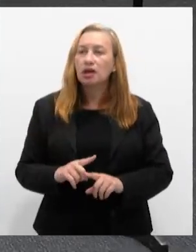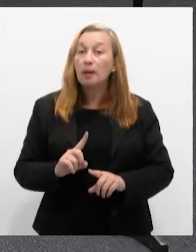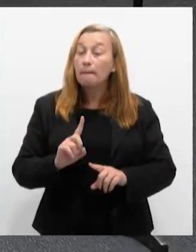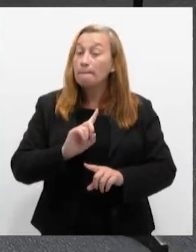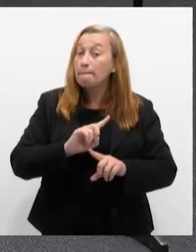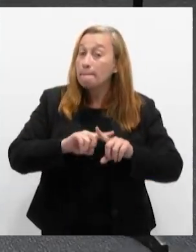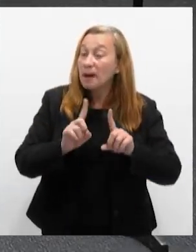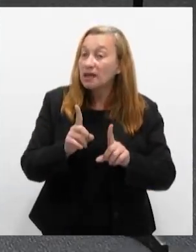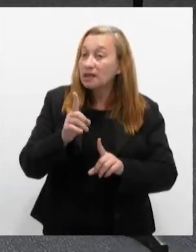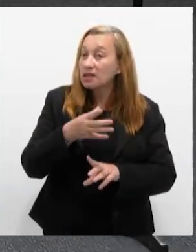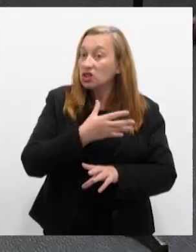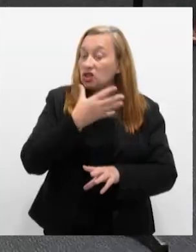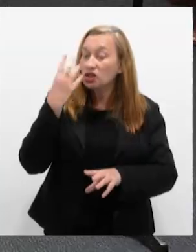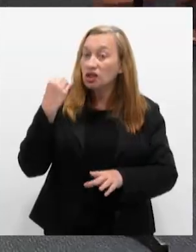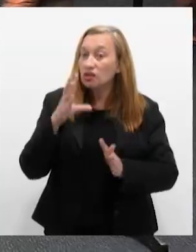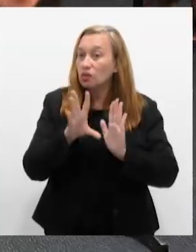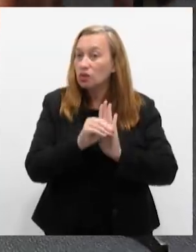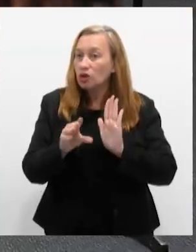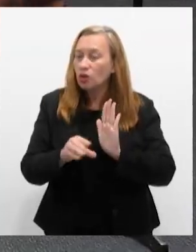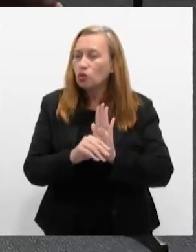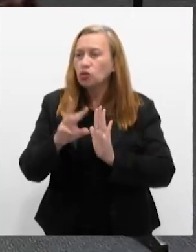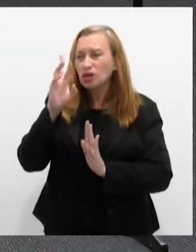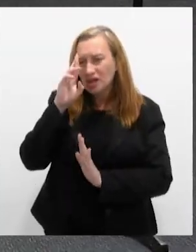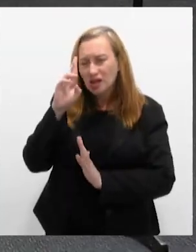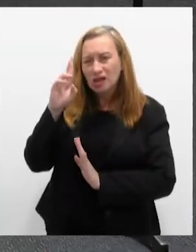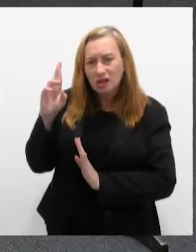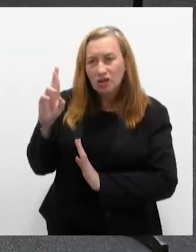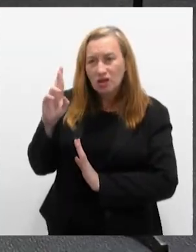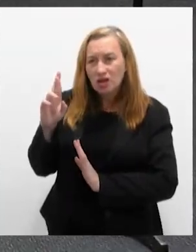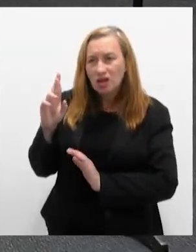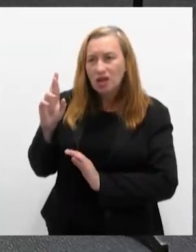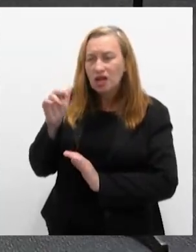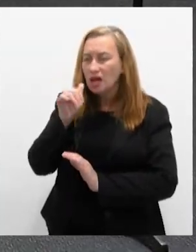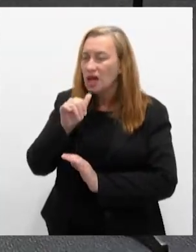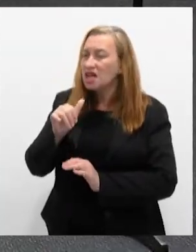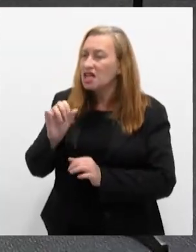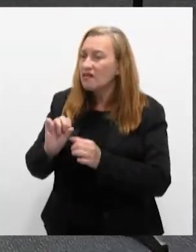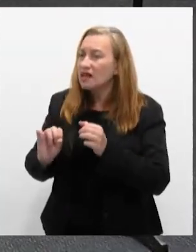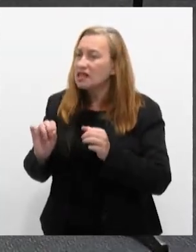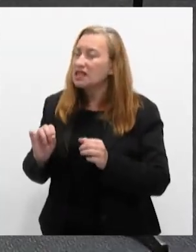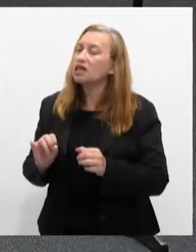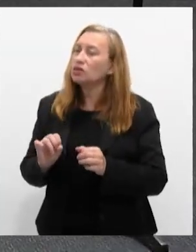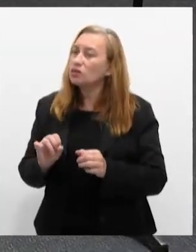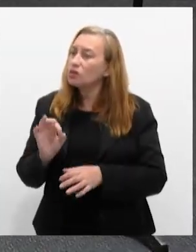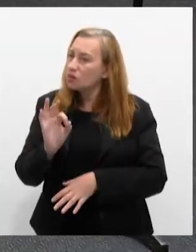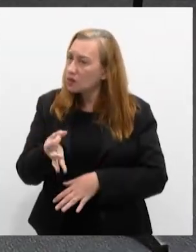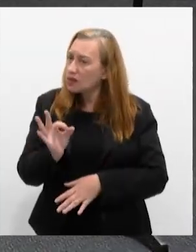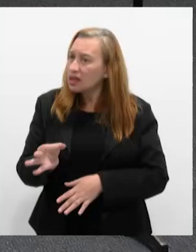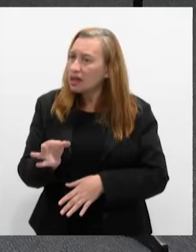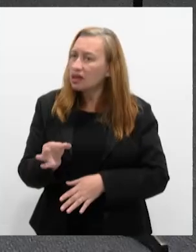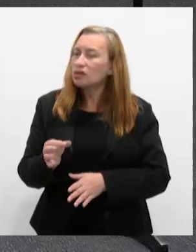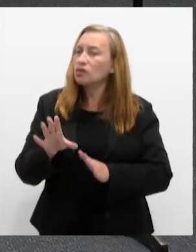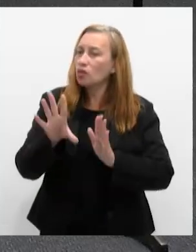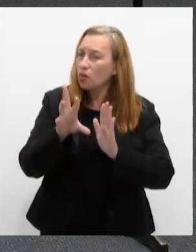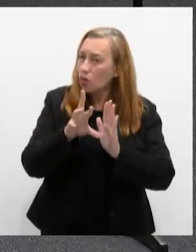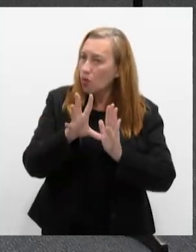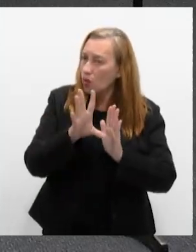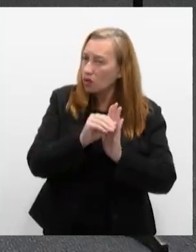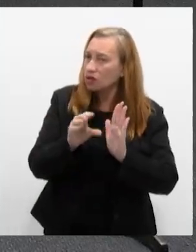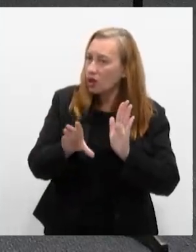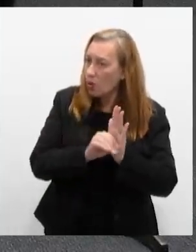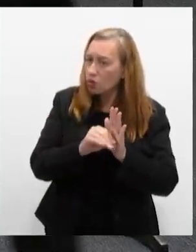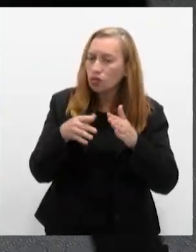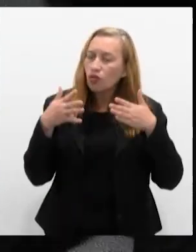indo dentro de uma linha que Vossa Excelência defende há muito tempo, e eu também sou muito solidário. Temos leis conjuntas